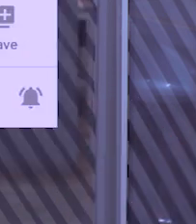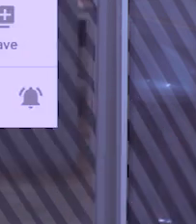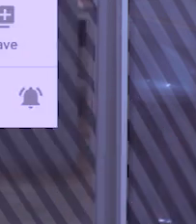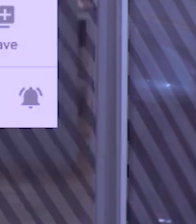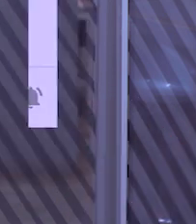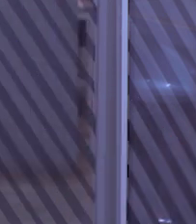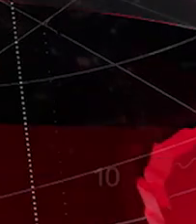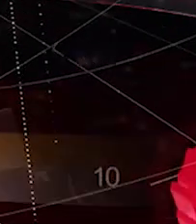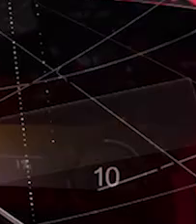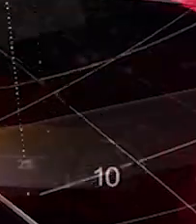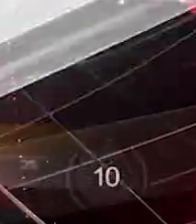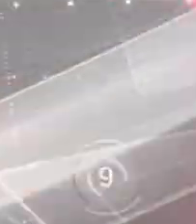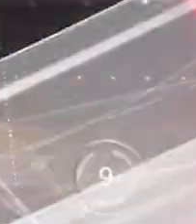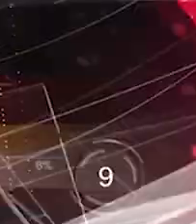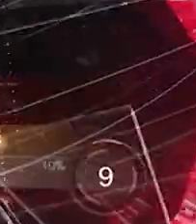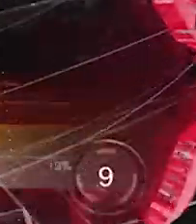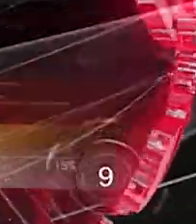more information.